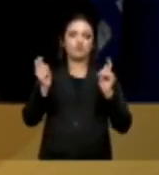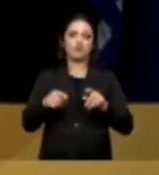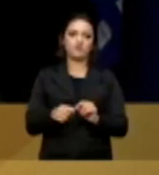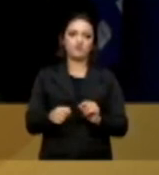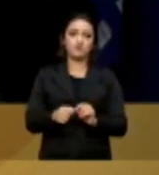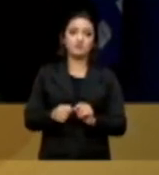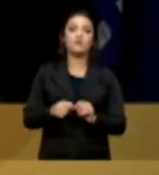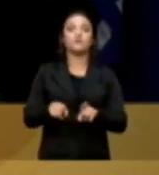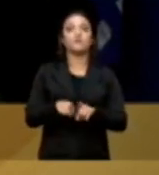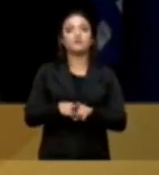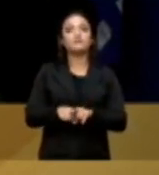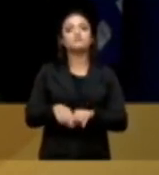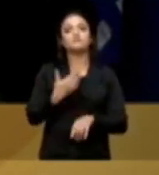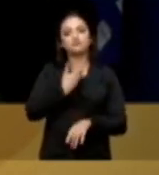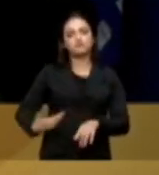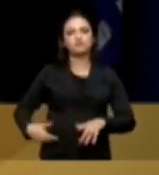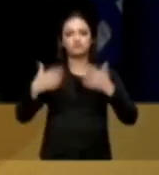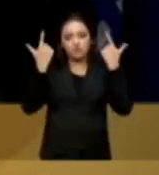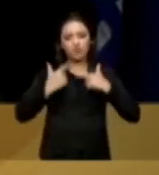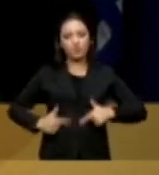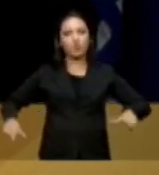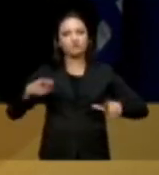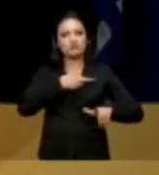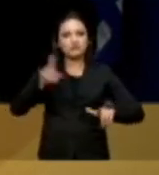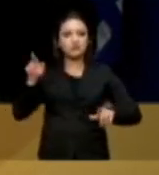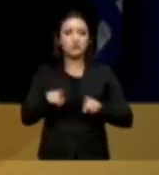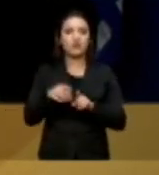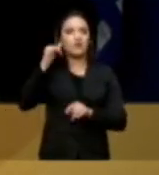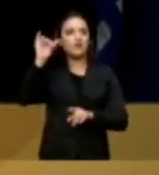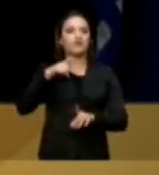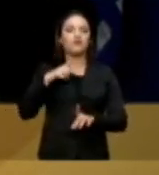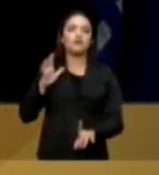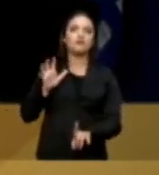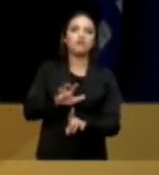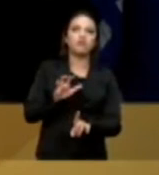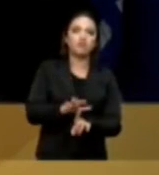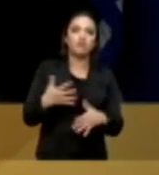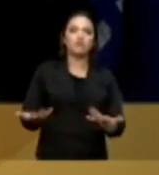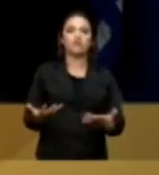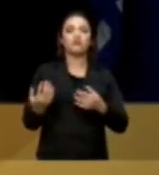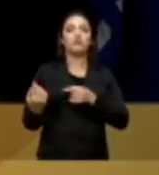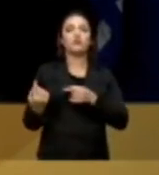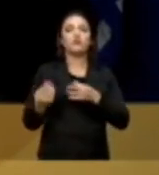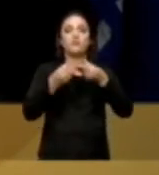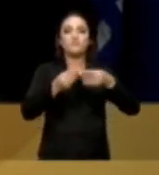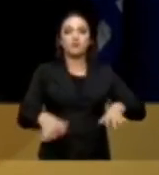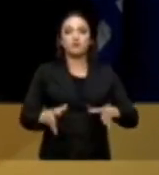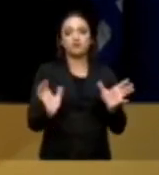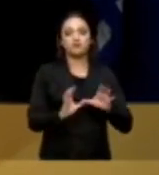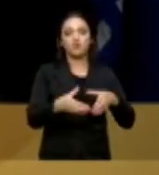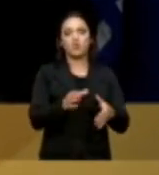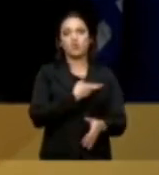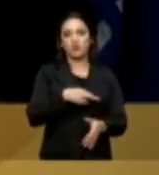neutralidade religiosa do Estado e a fim de evitar-se impacto desproporcional sobre determinado grupo religioso das obrigações atinentes ao